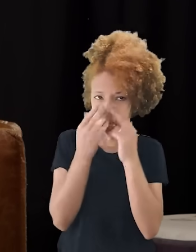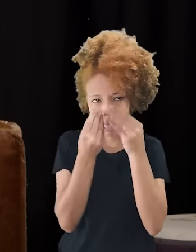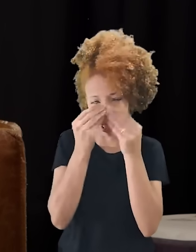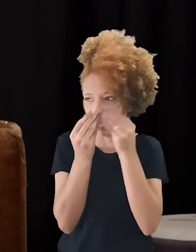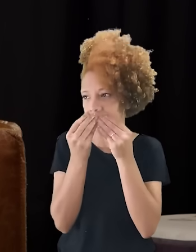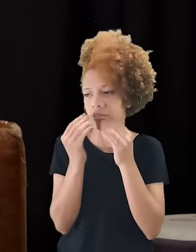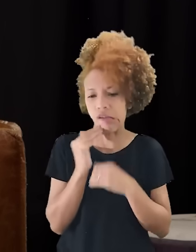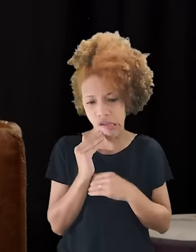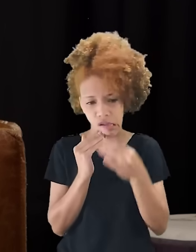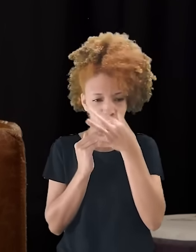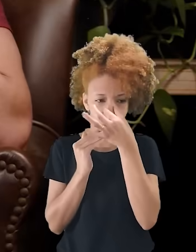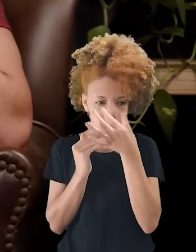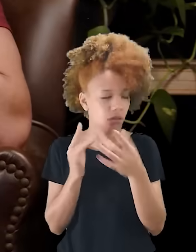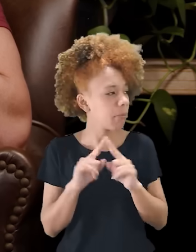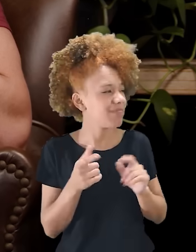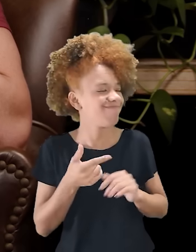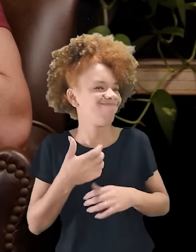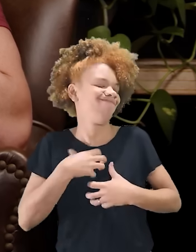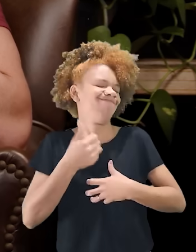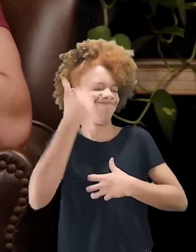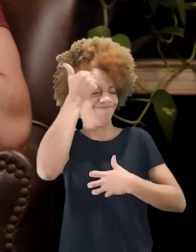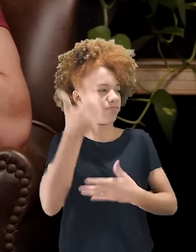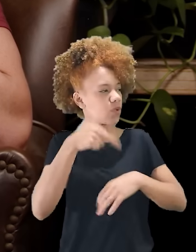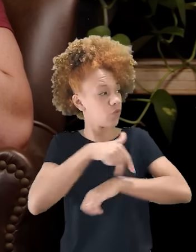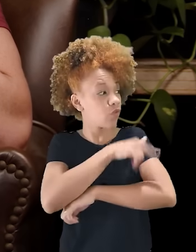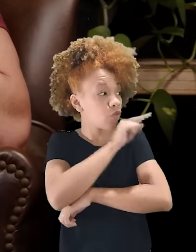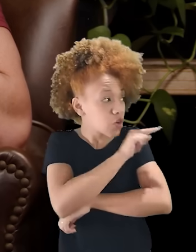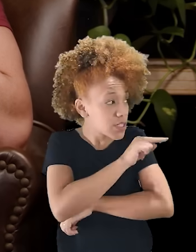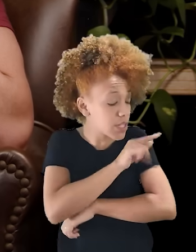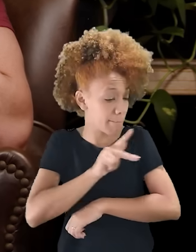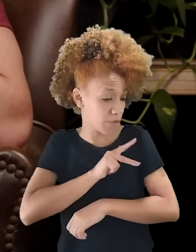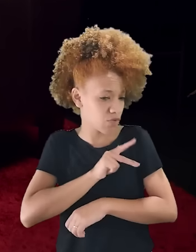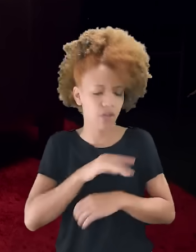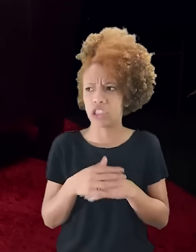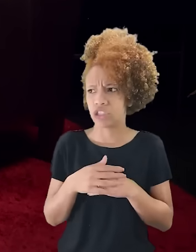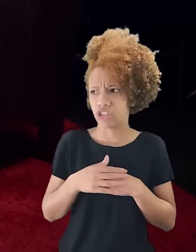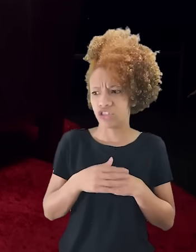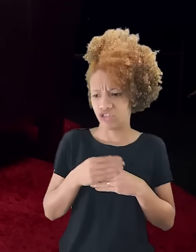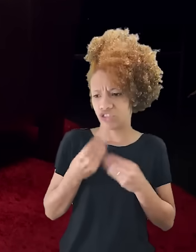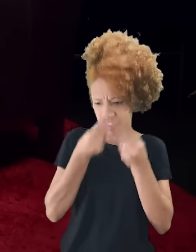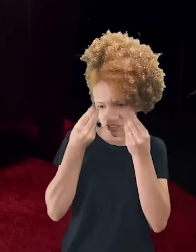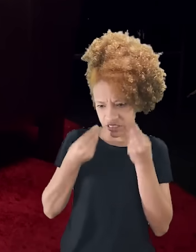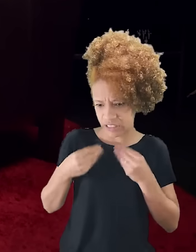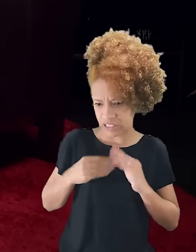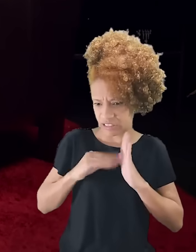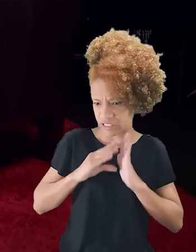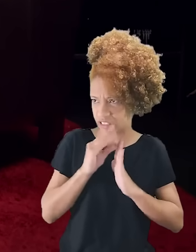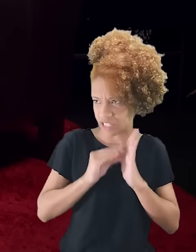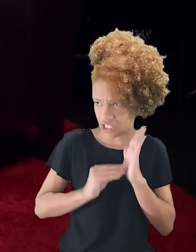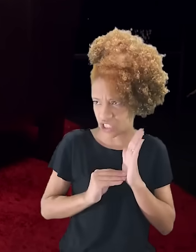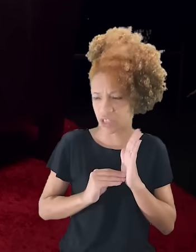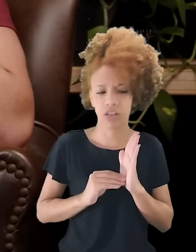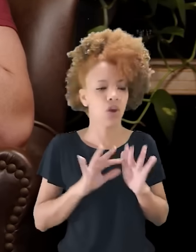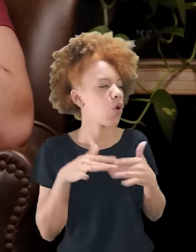pior fica né acredito eu então qual seu maior arrependimento enquanto modelo você o que que você já de estética que eu já fiz Teve alguma coisa que tu fez